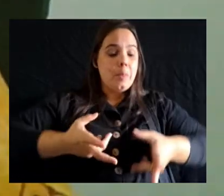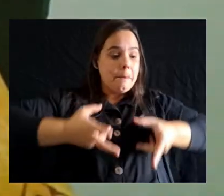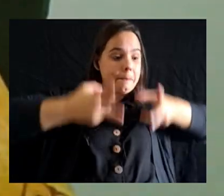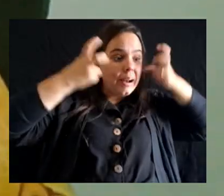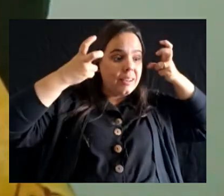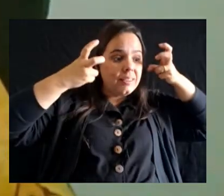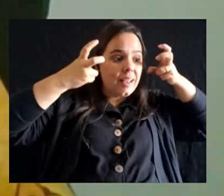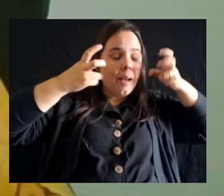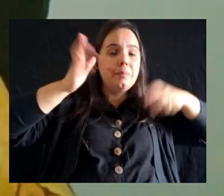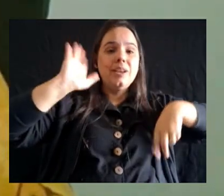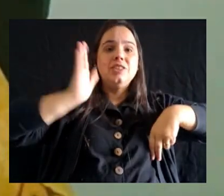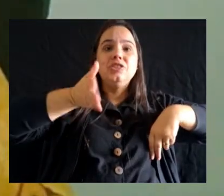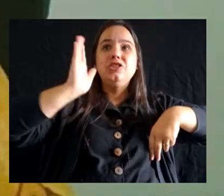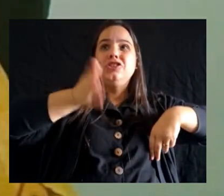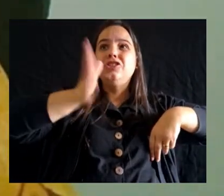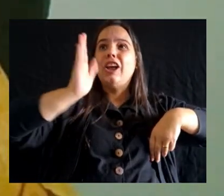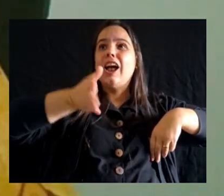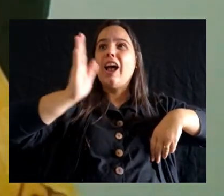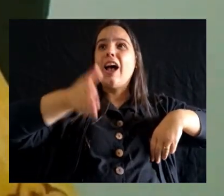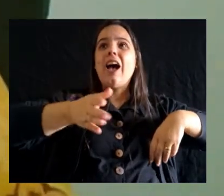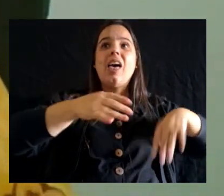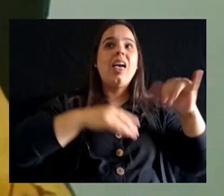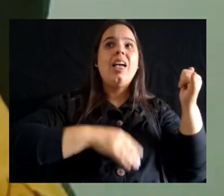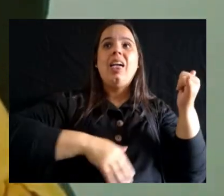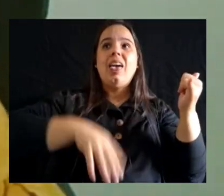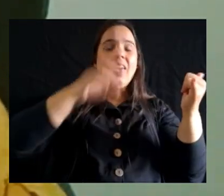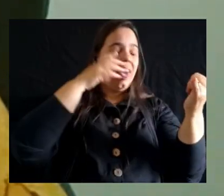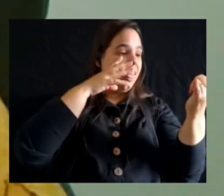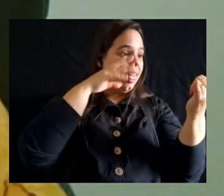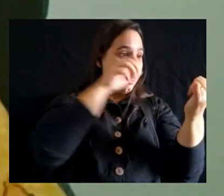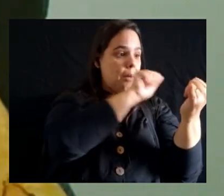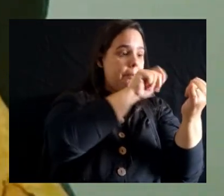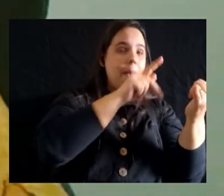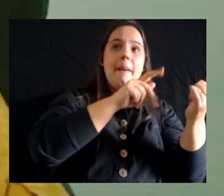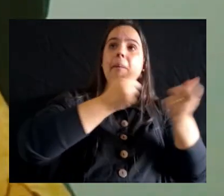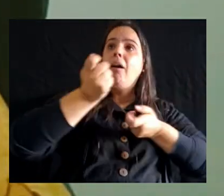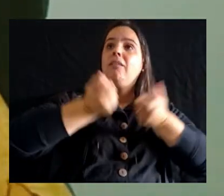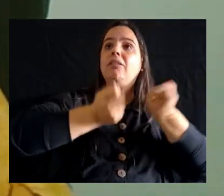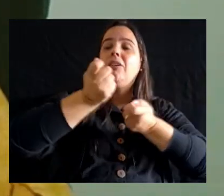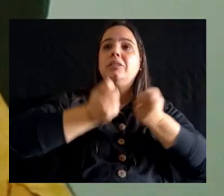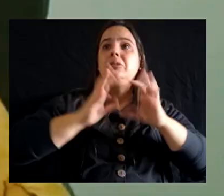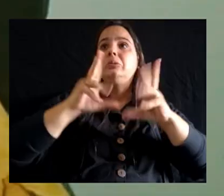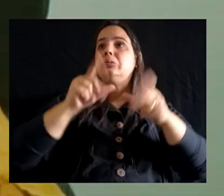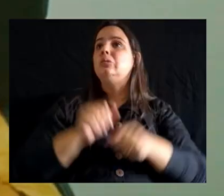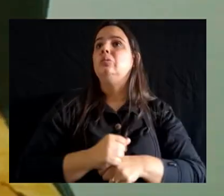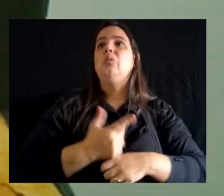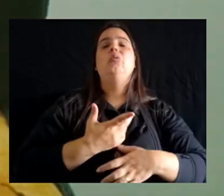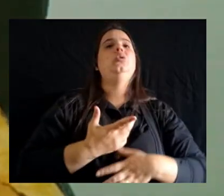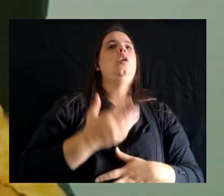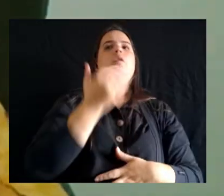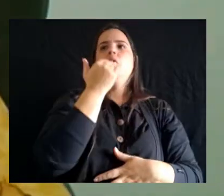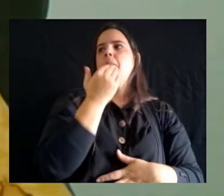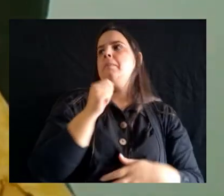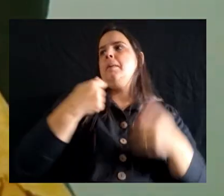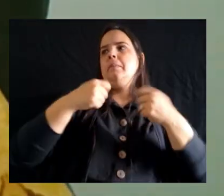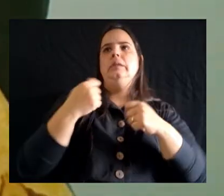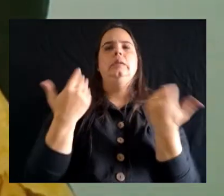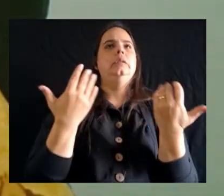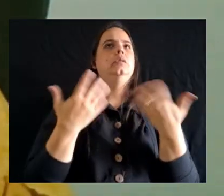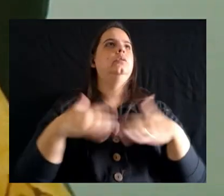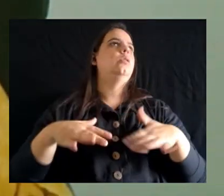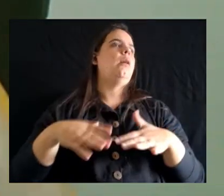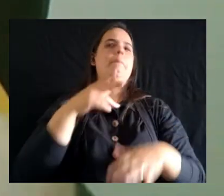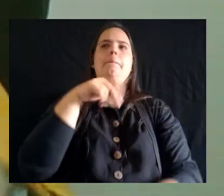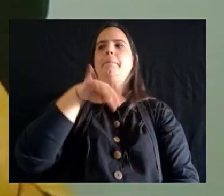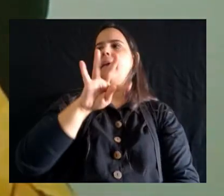tá totalmente refém ali de uma contagem de calorias ou de uma meta que não foi atingida.